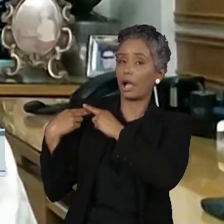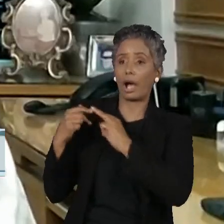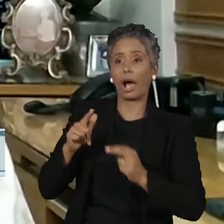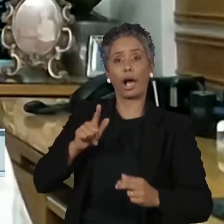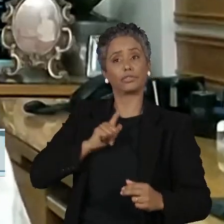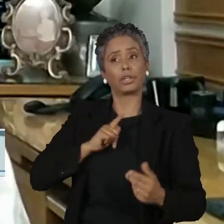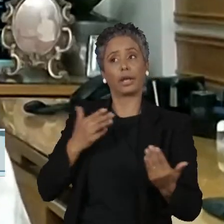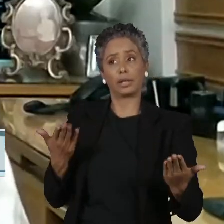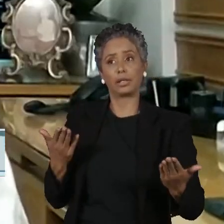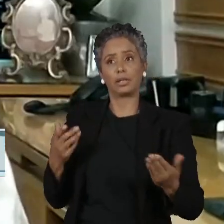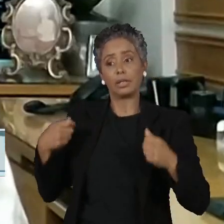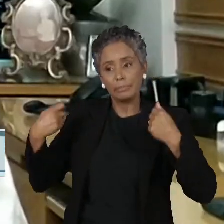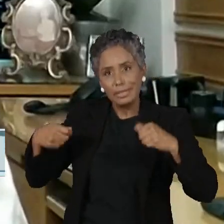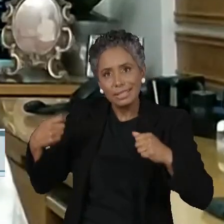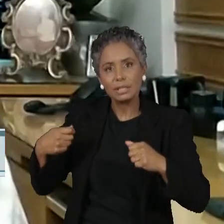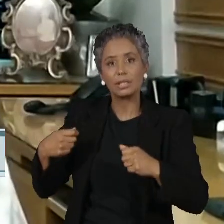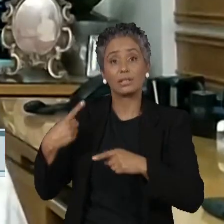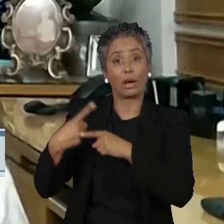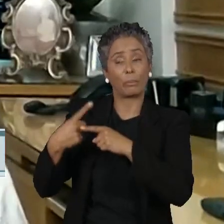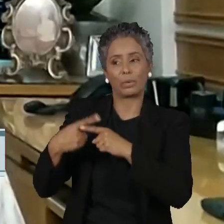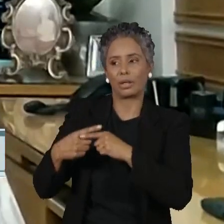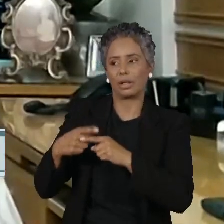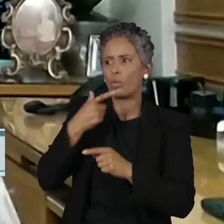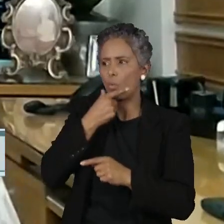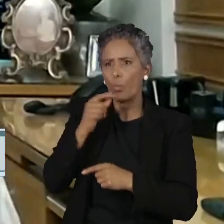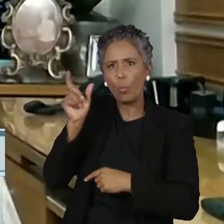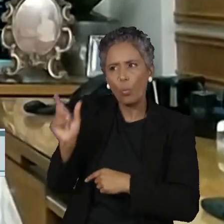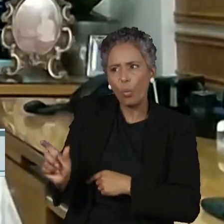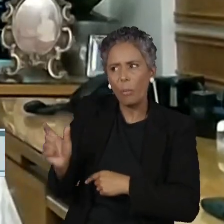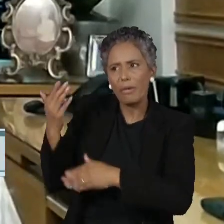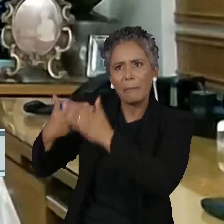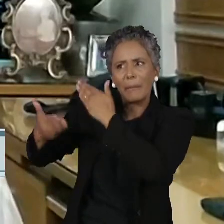pelos avós, pelas outras gerações passadas,